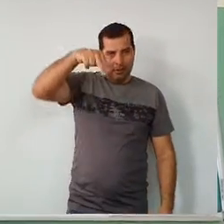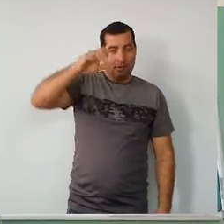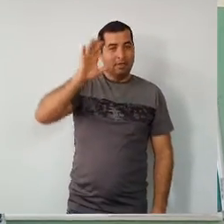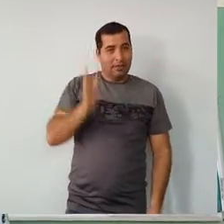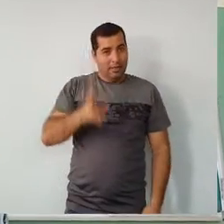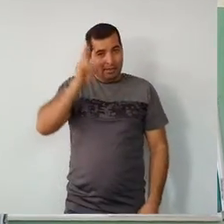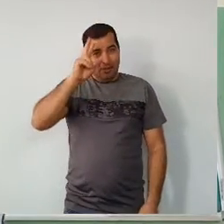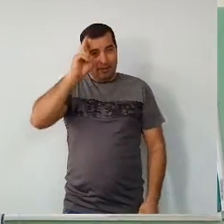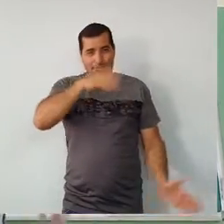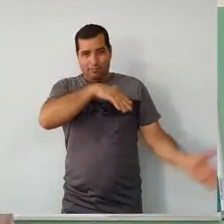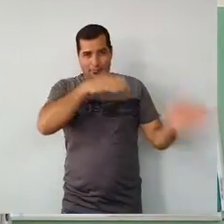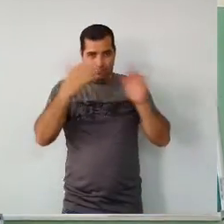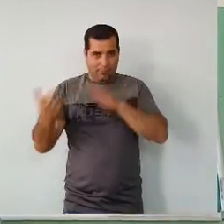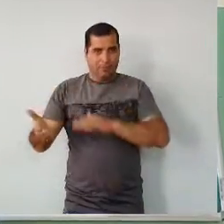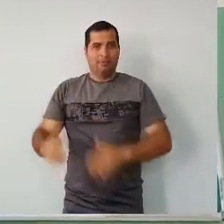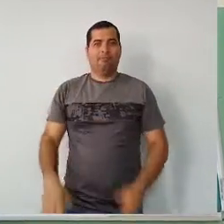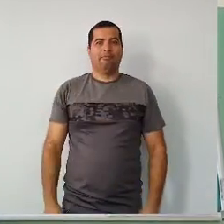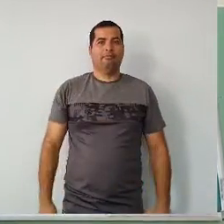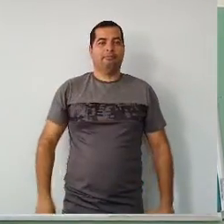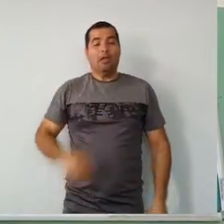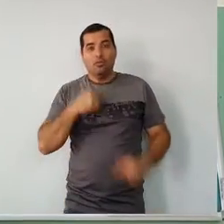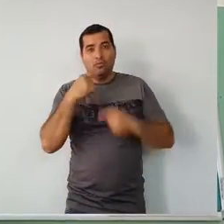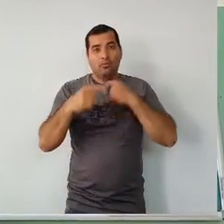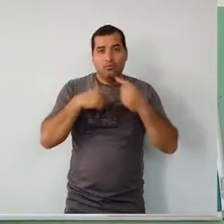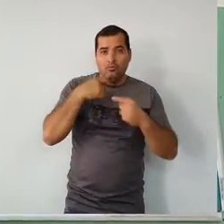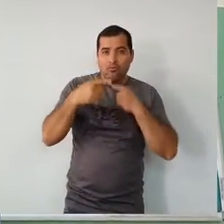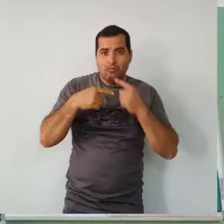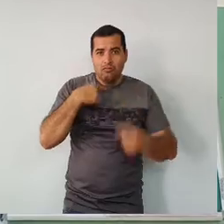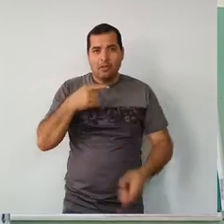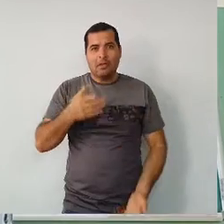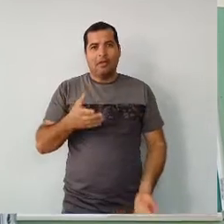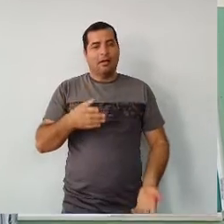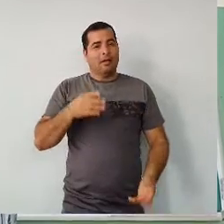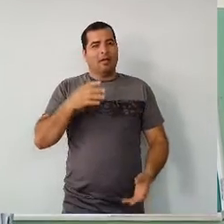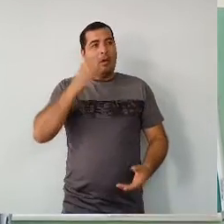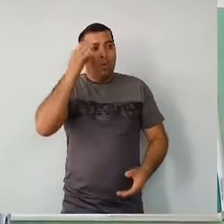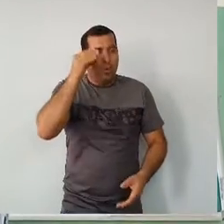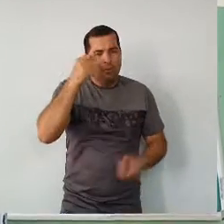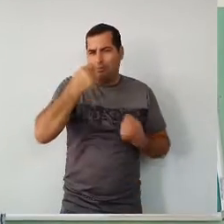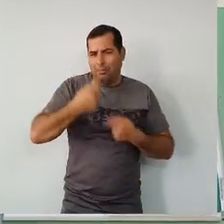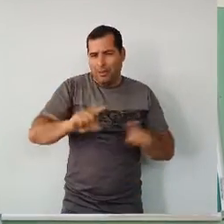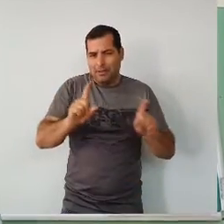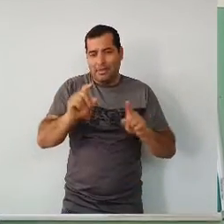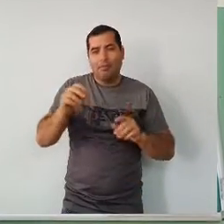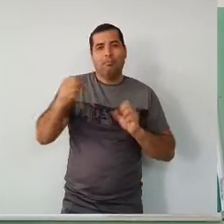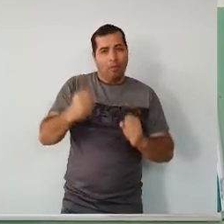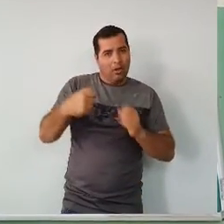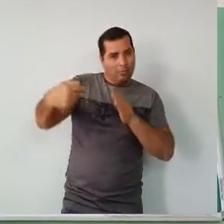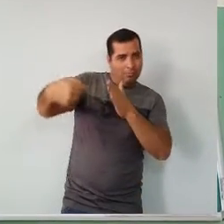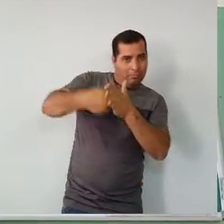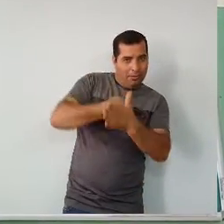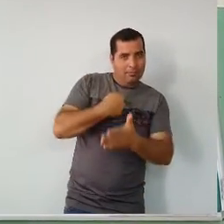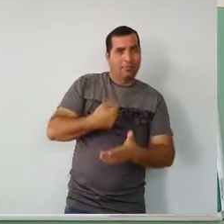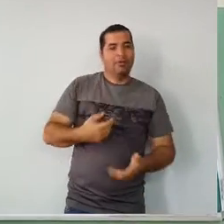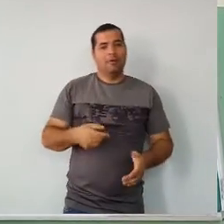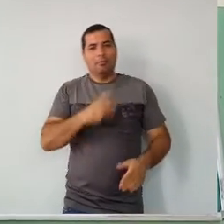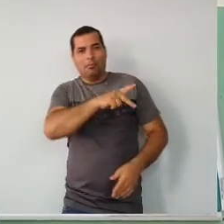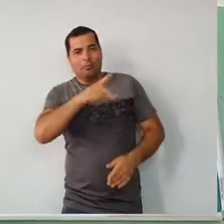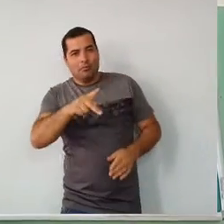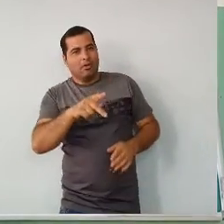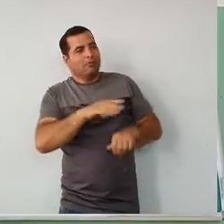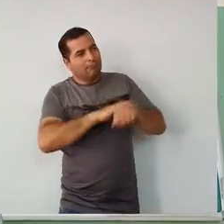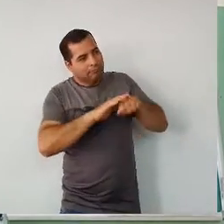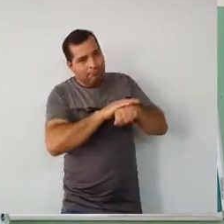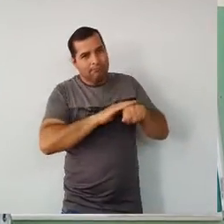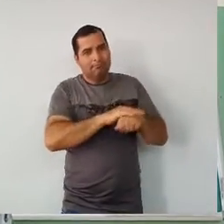Lidiane contou da história, se você tiver dúvidas, não fique com dúvidas. Procure a sua